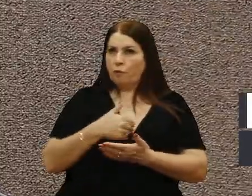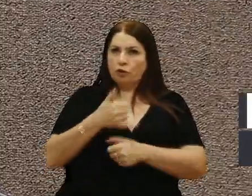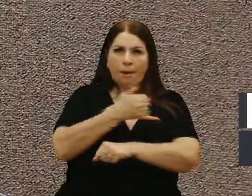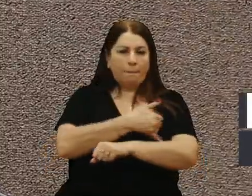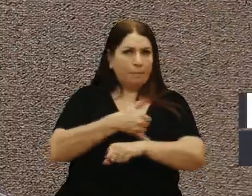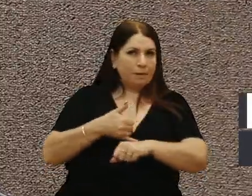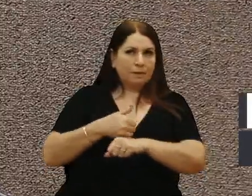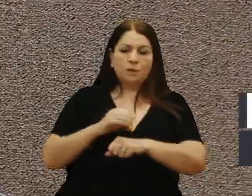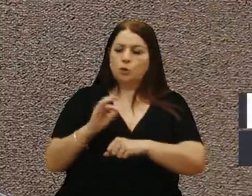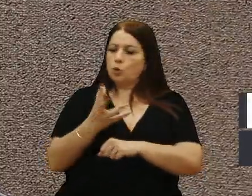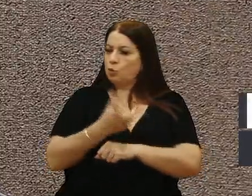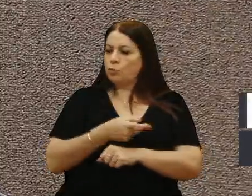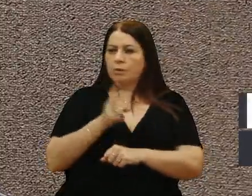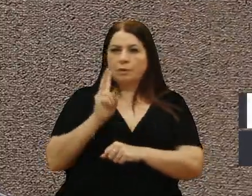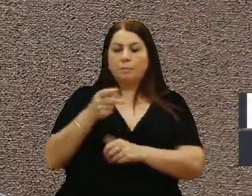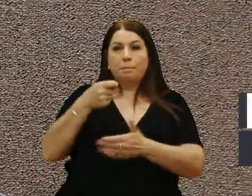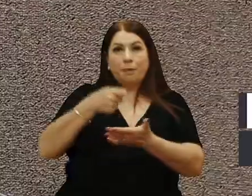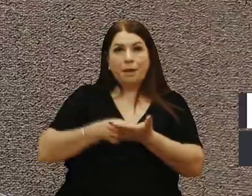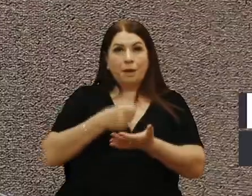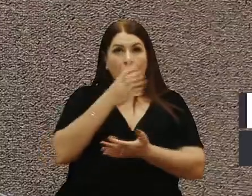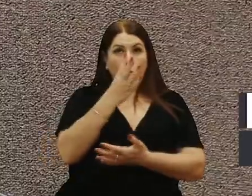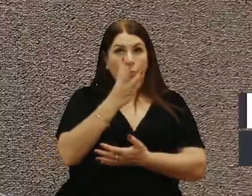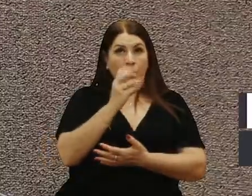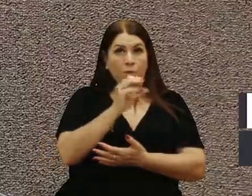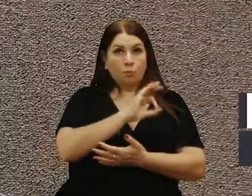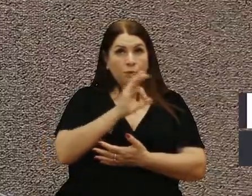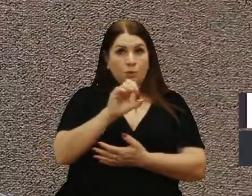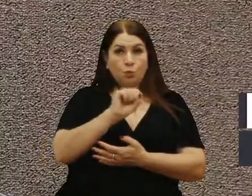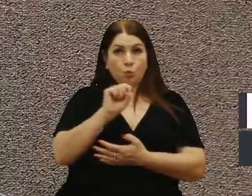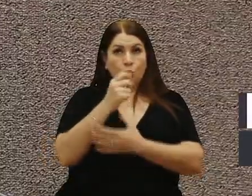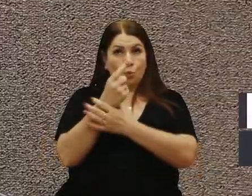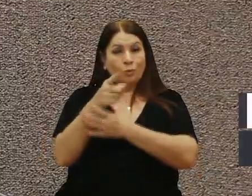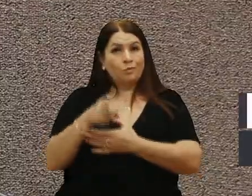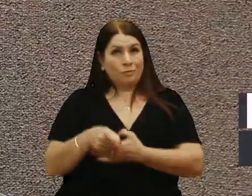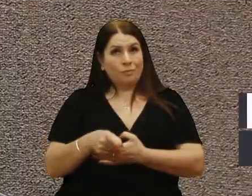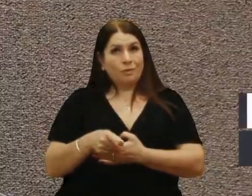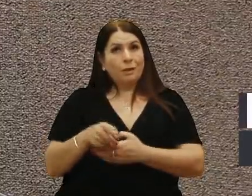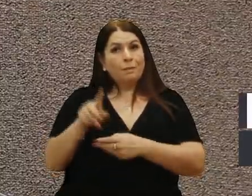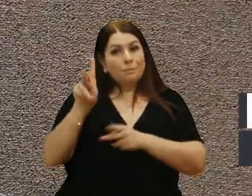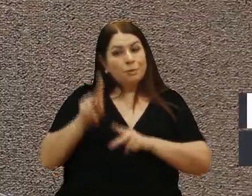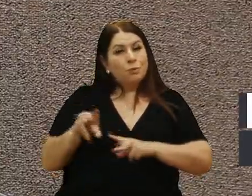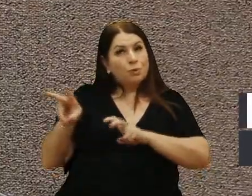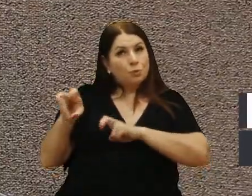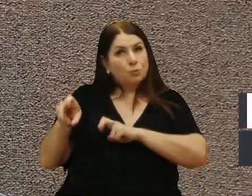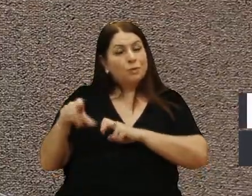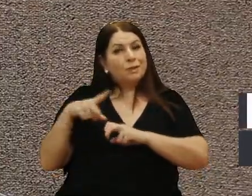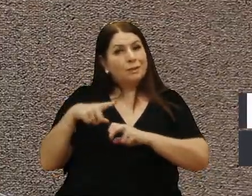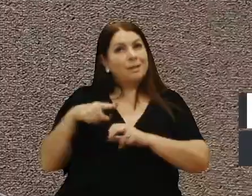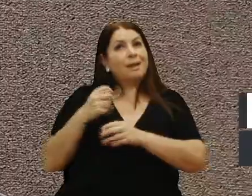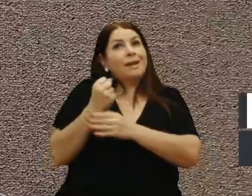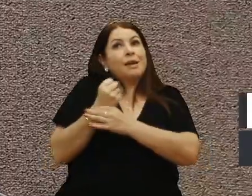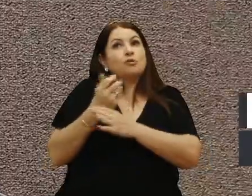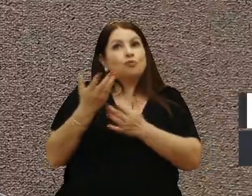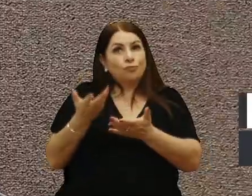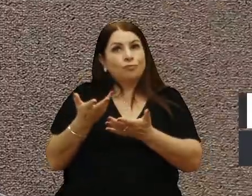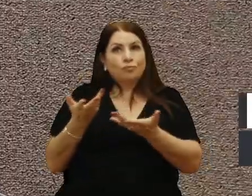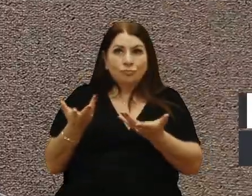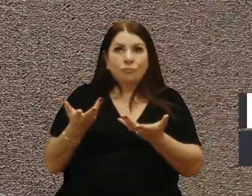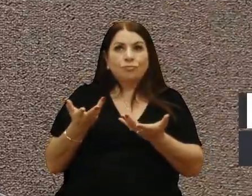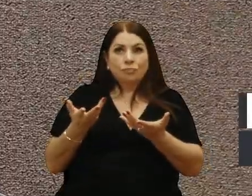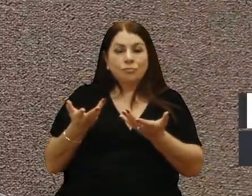passaram, todos sempre custearam os 40% do seguro para os agricultores garantir, pelo